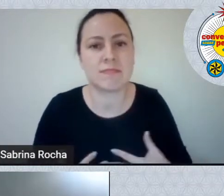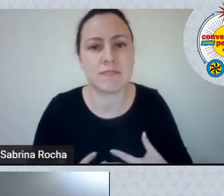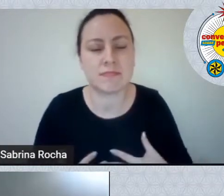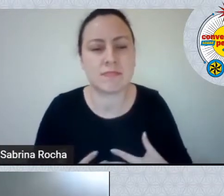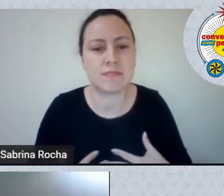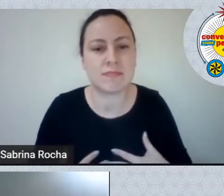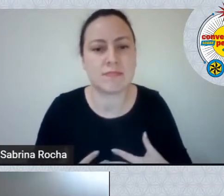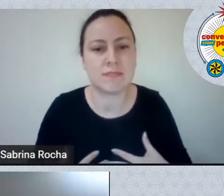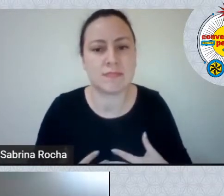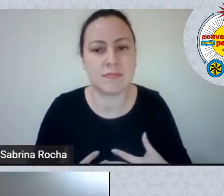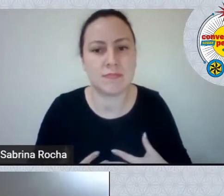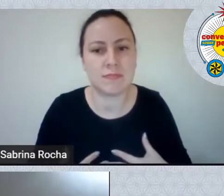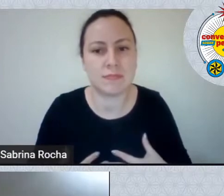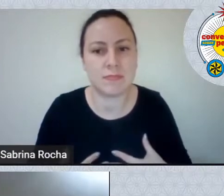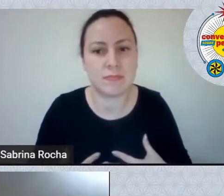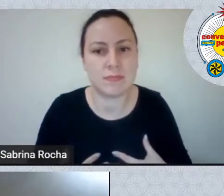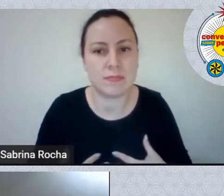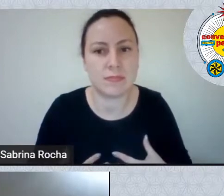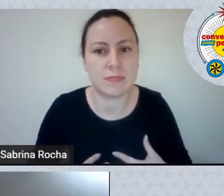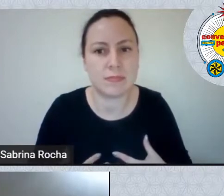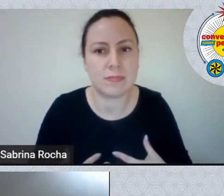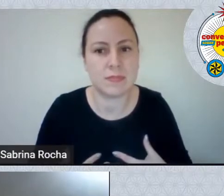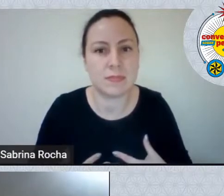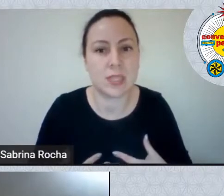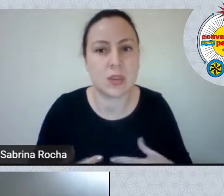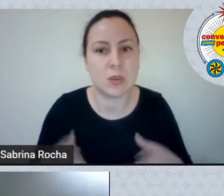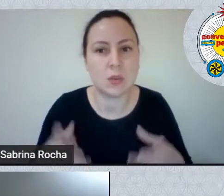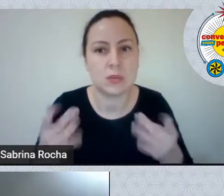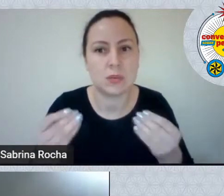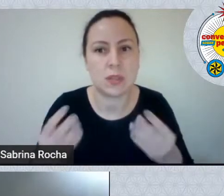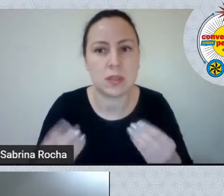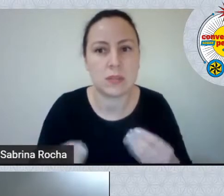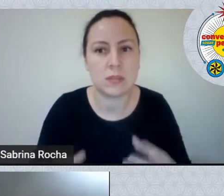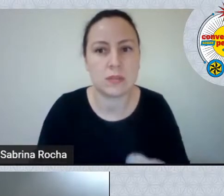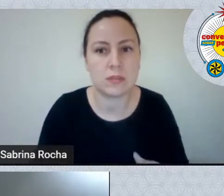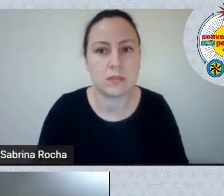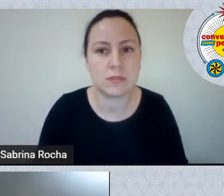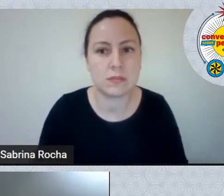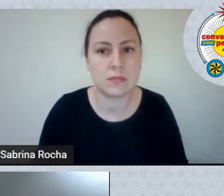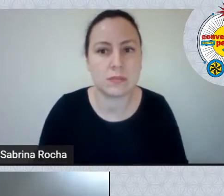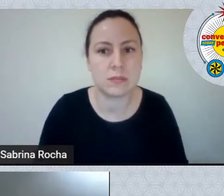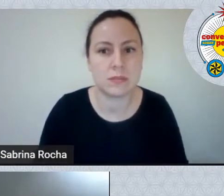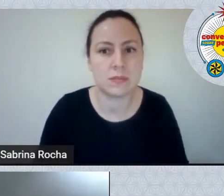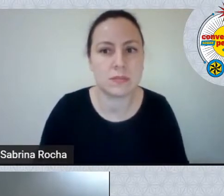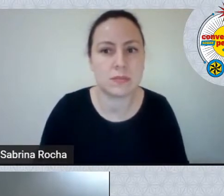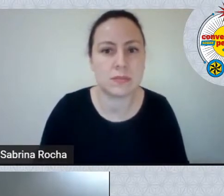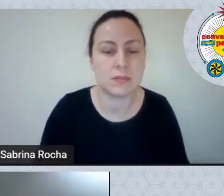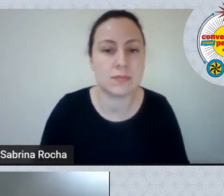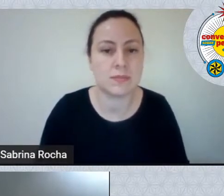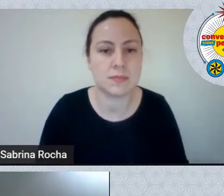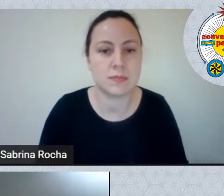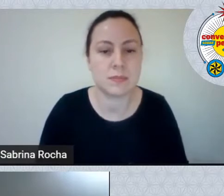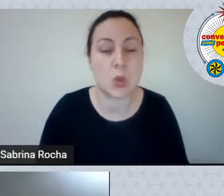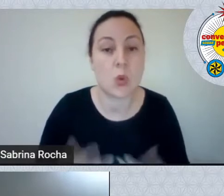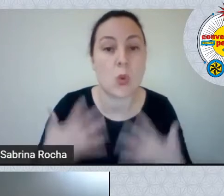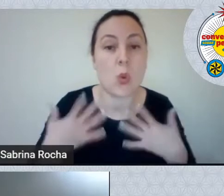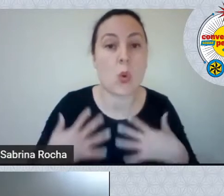gente sabe que o tato, que é a experiência presencial com o corpo do outro,